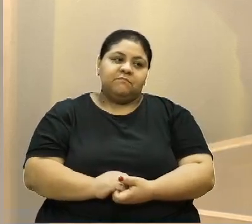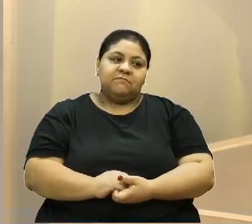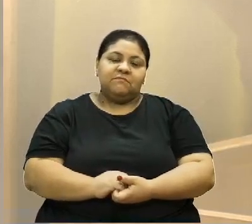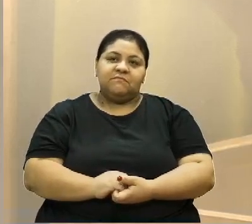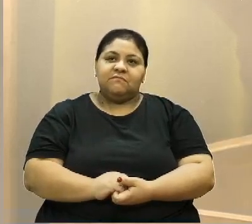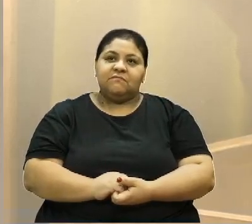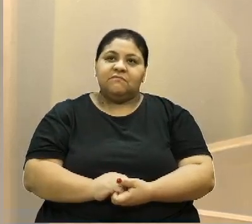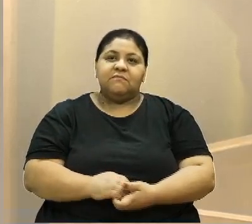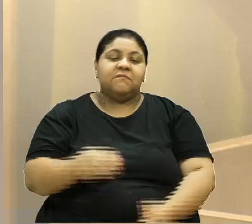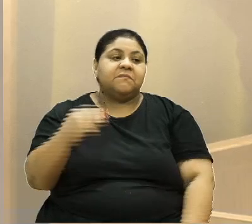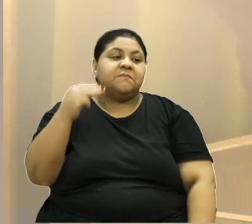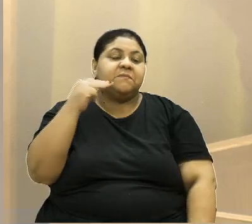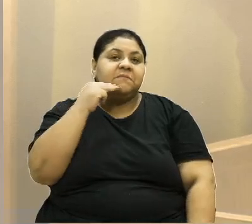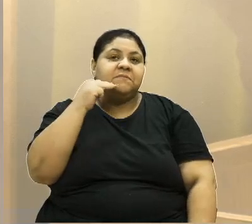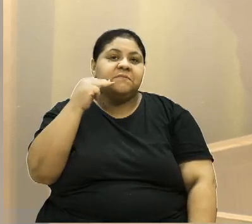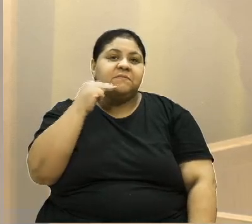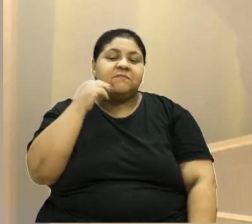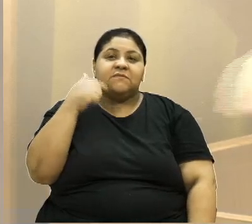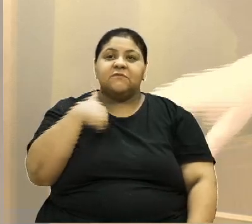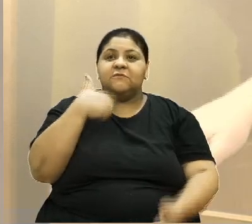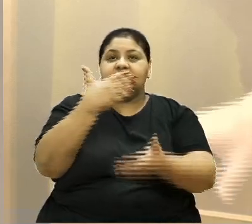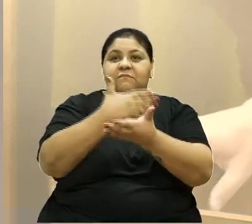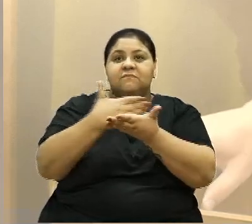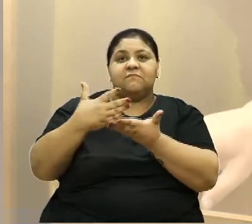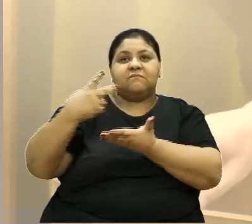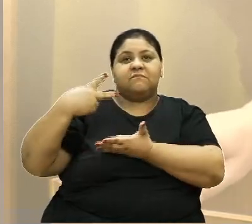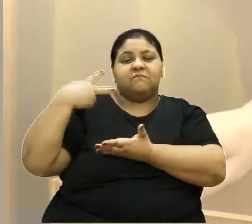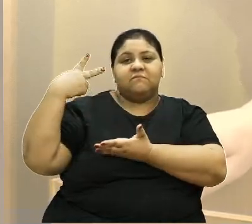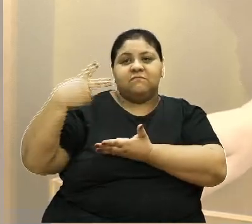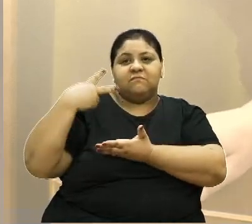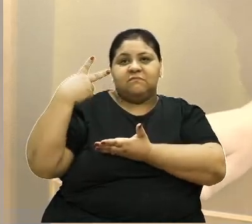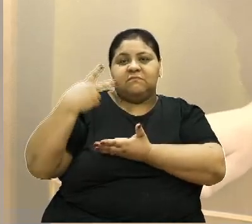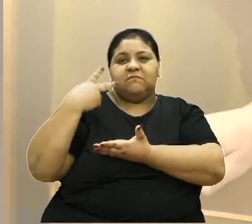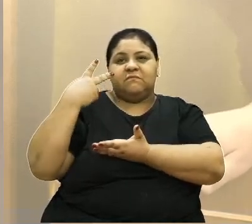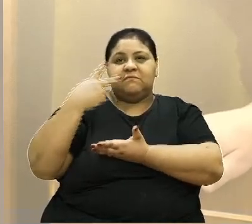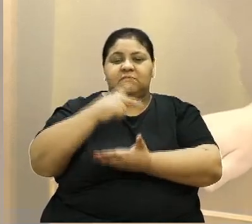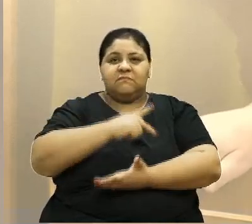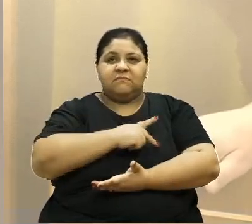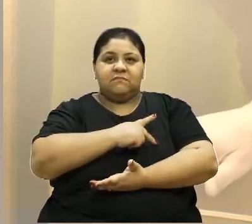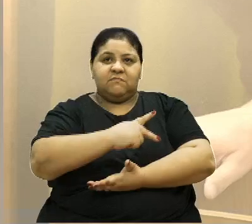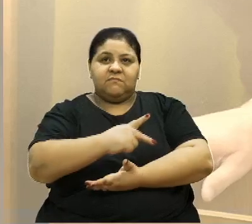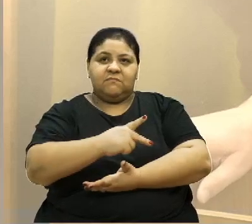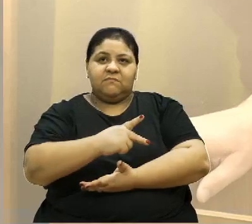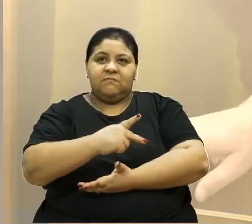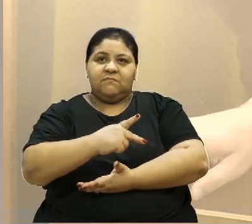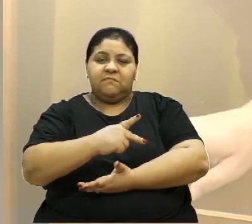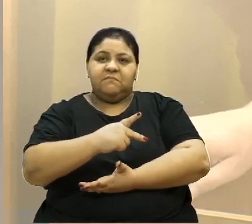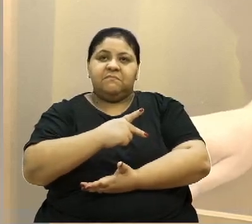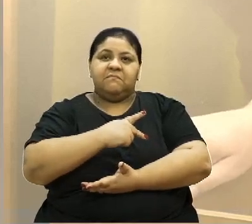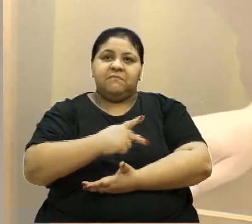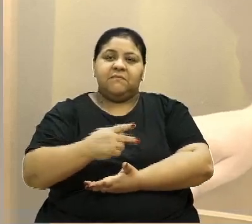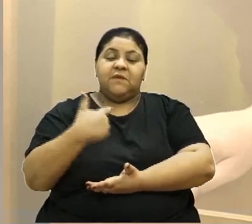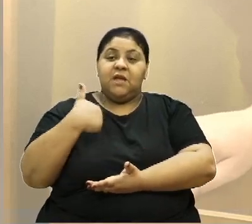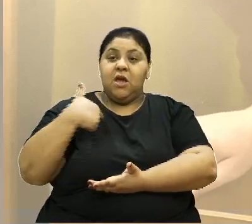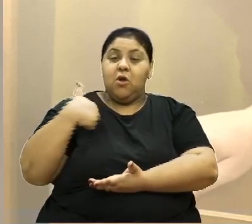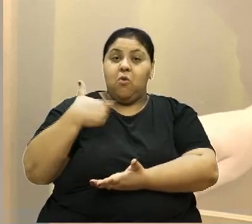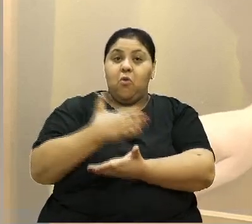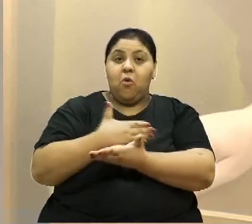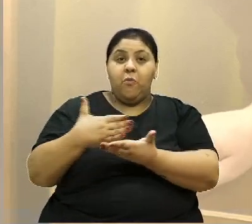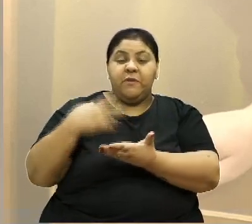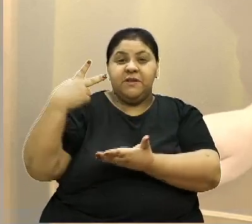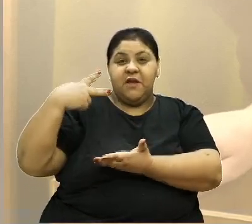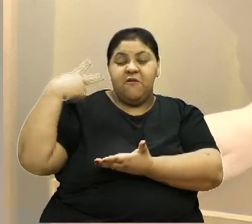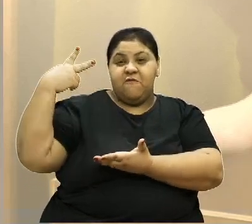Vereadora Marisol, eu comecei como vereador com o PSDB na presidência e saio de vereador com o PSDB na presidência. Meu